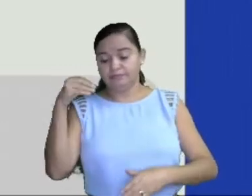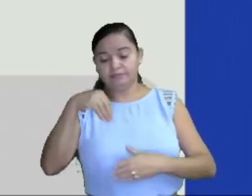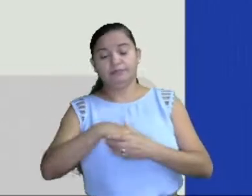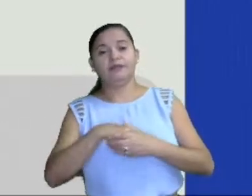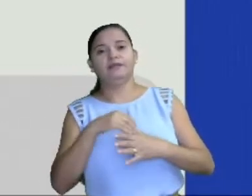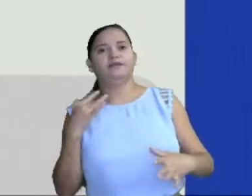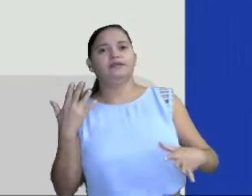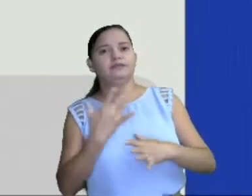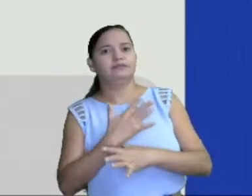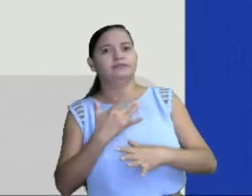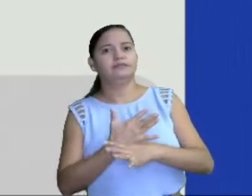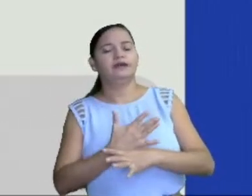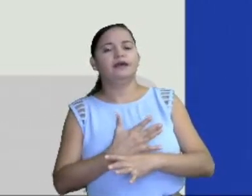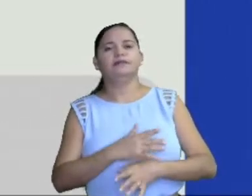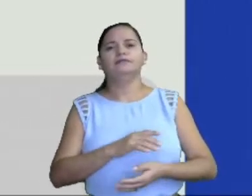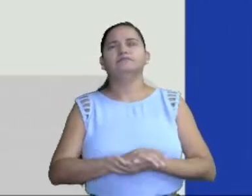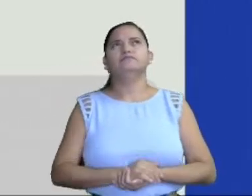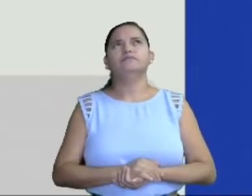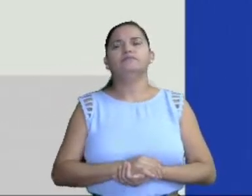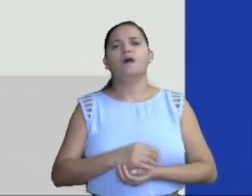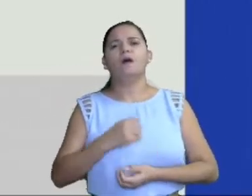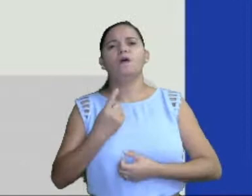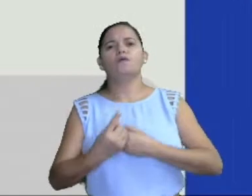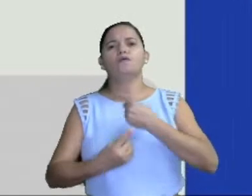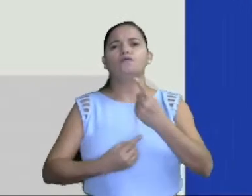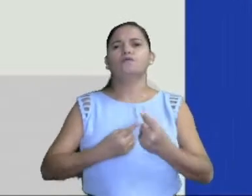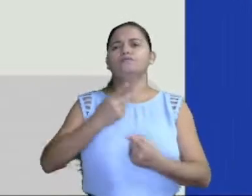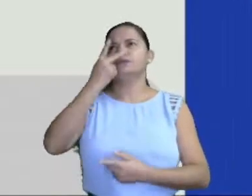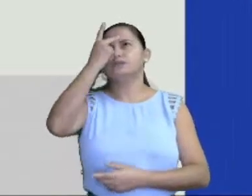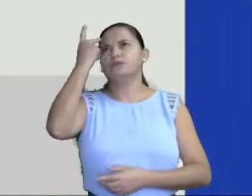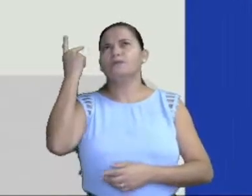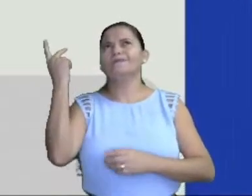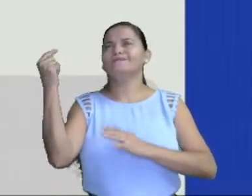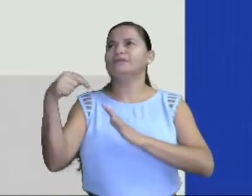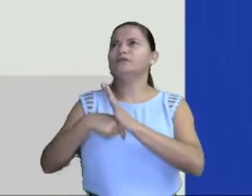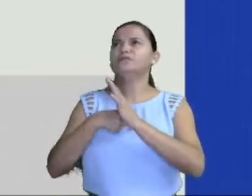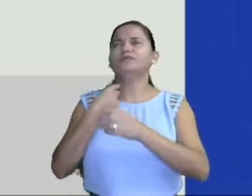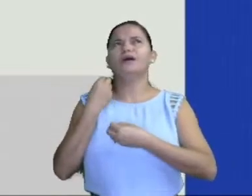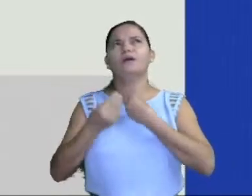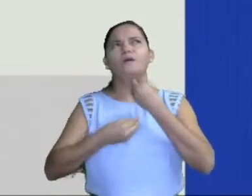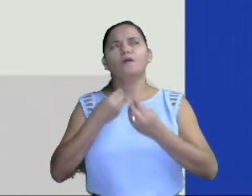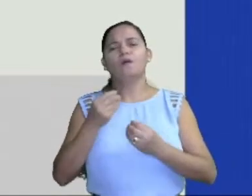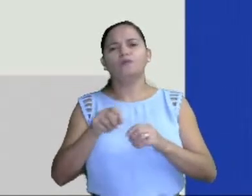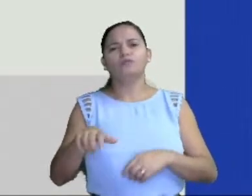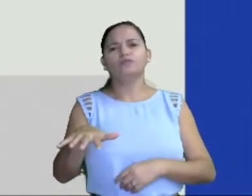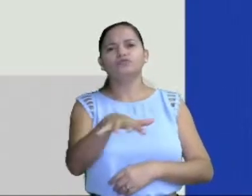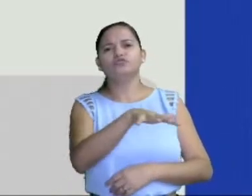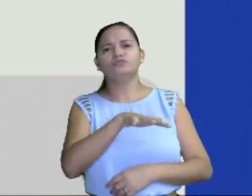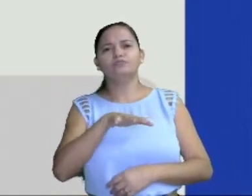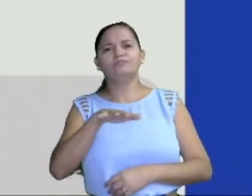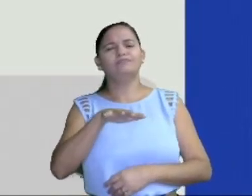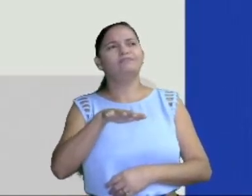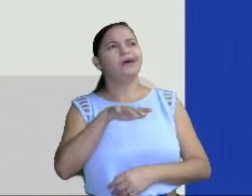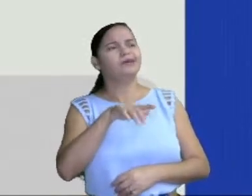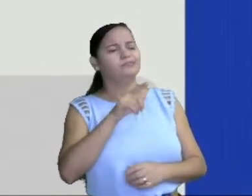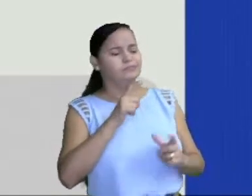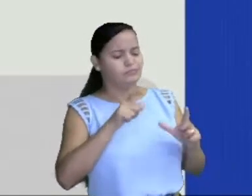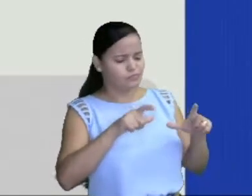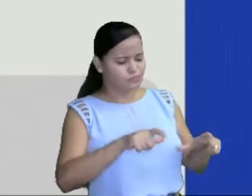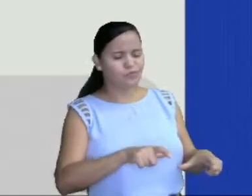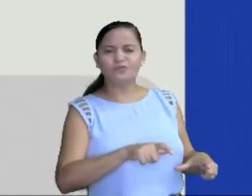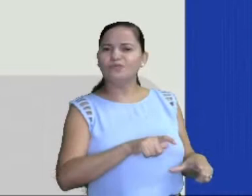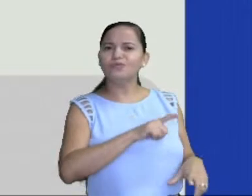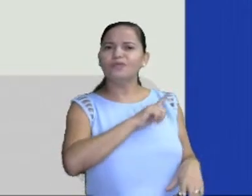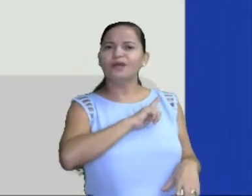pouco se pergunta, ou quase nunca, sobre os espaços que formam a cidade. Os espaços públicos e os espaços privados.